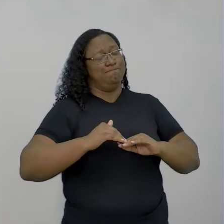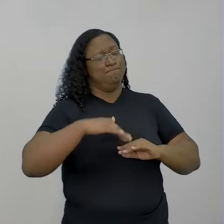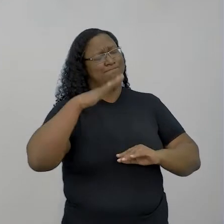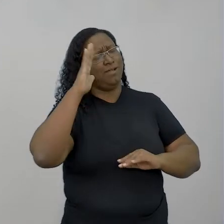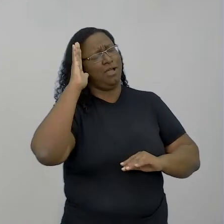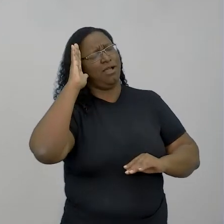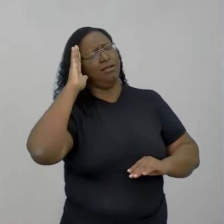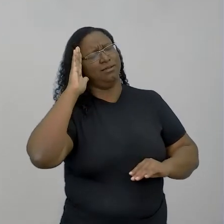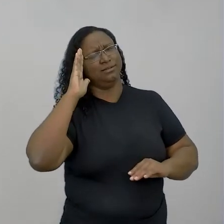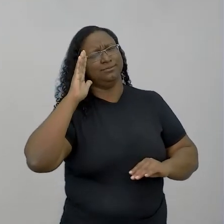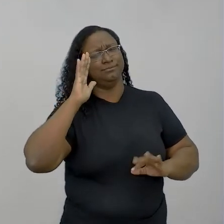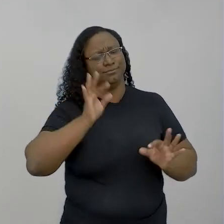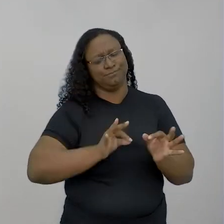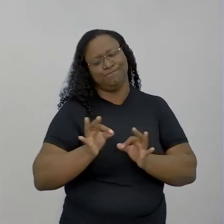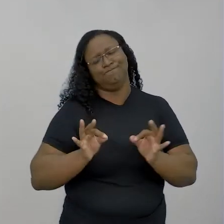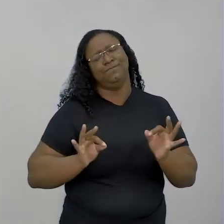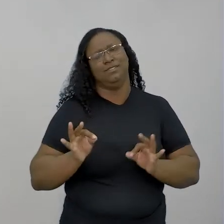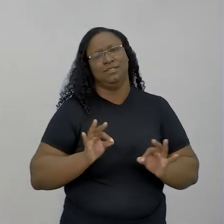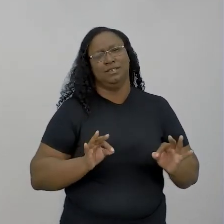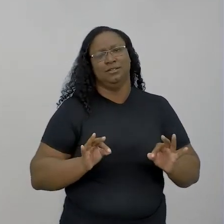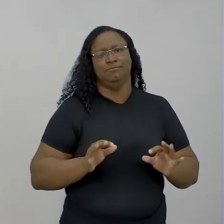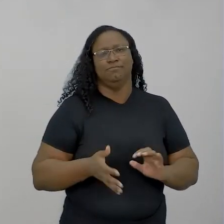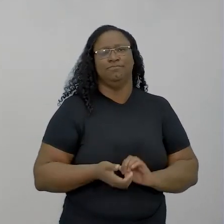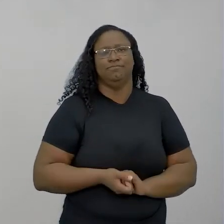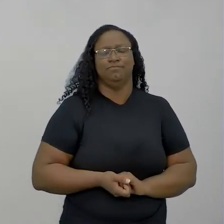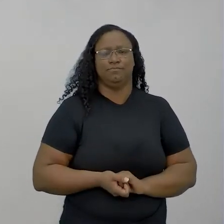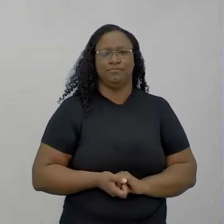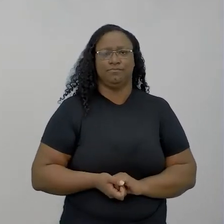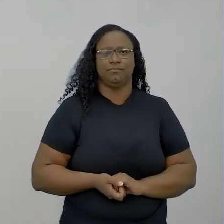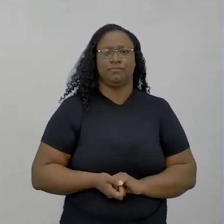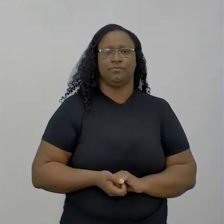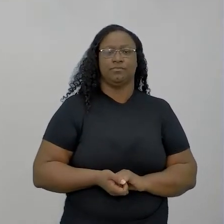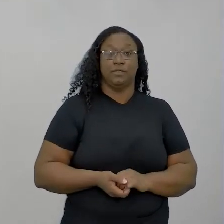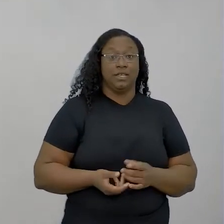com recursos para conseguir tratar essa água,